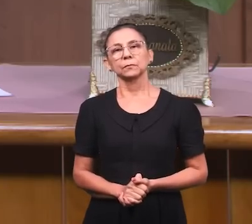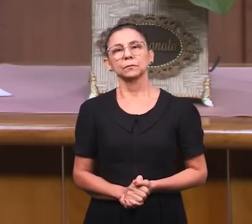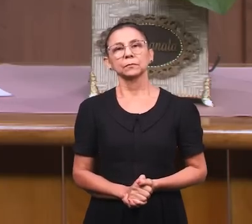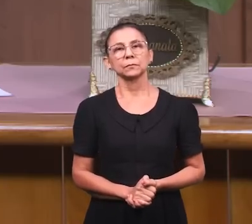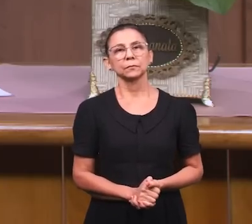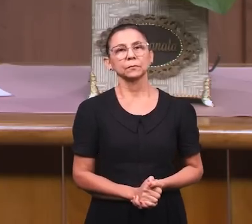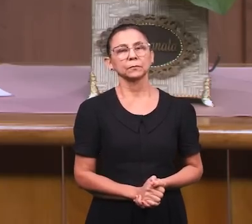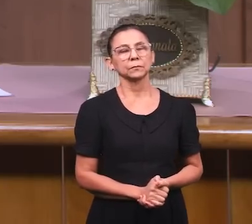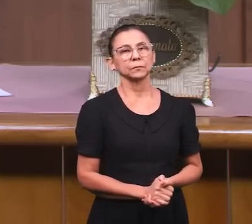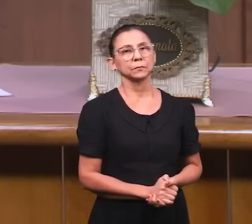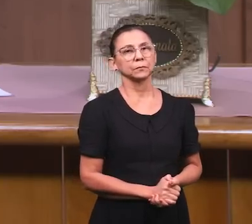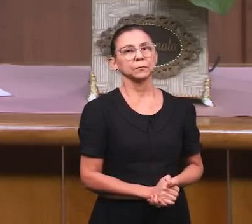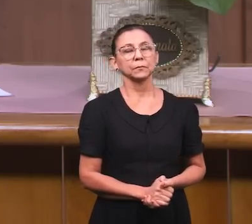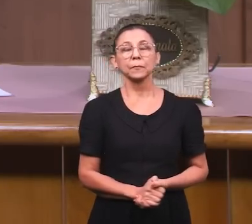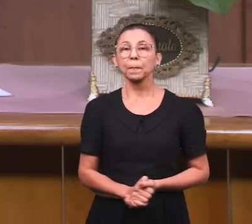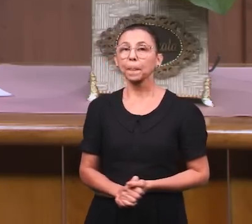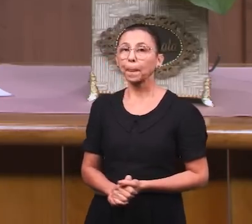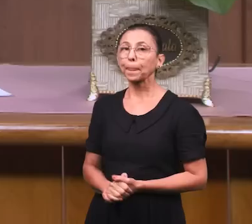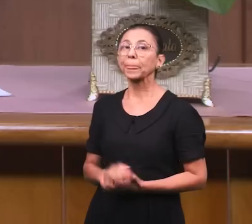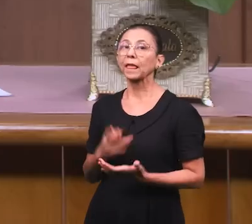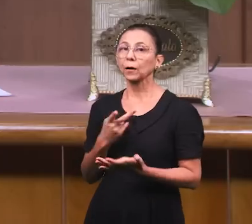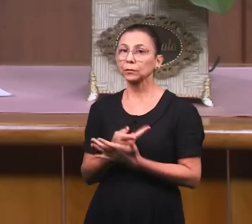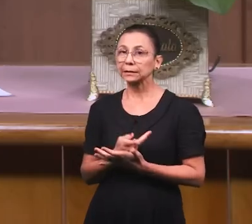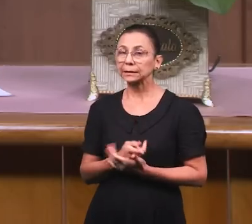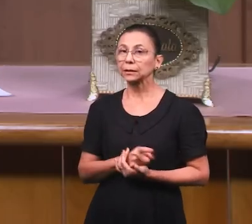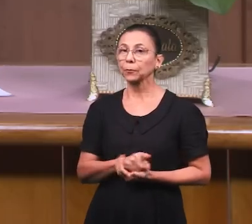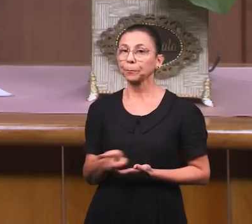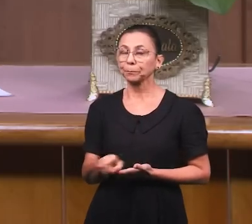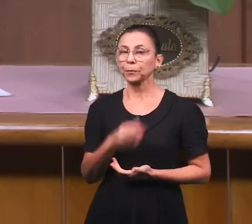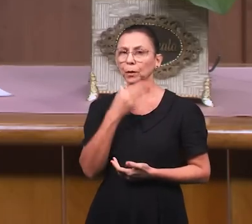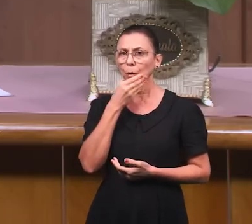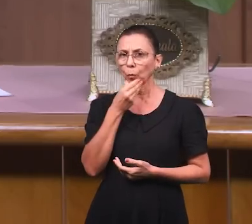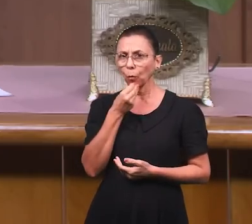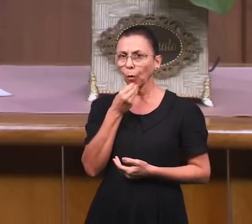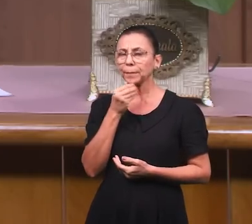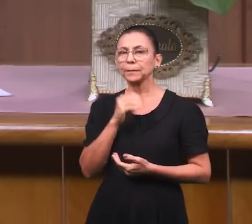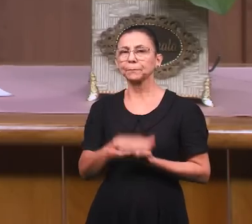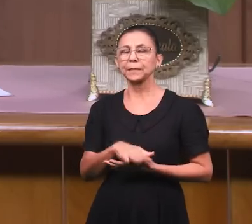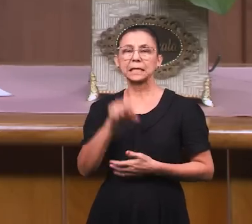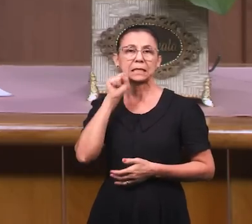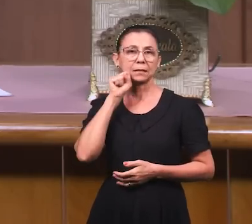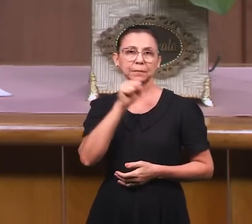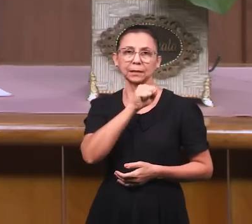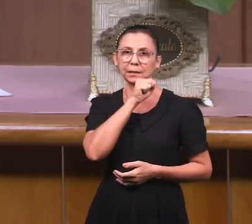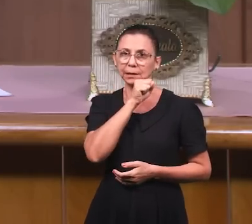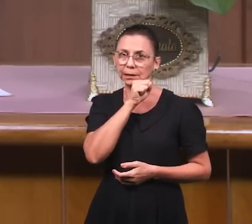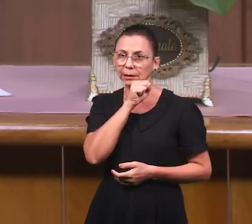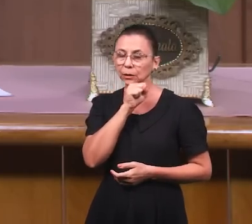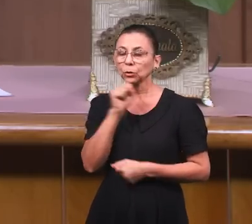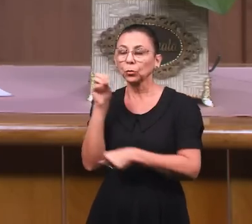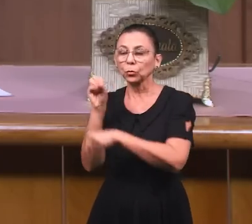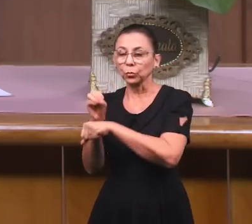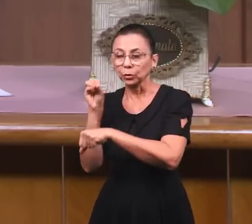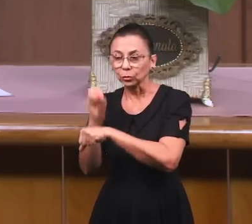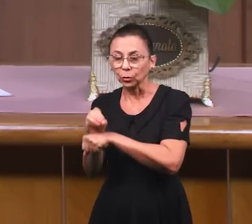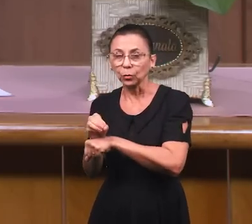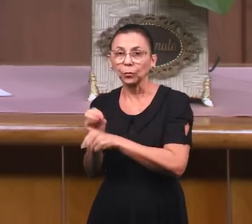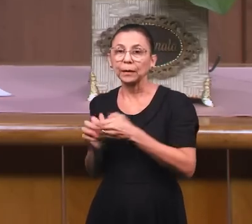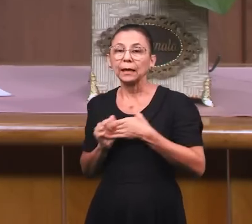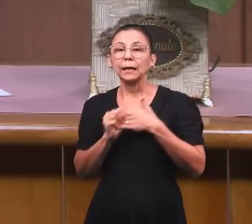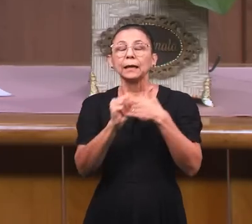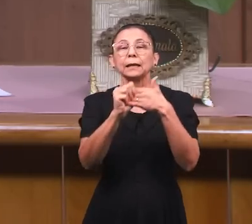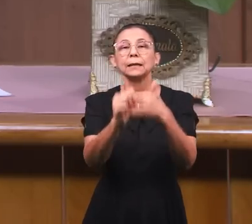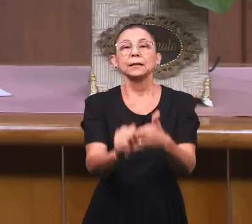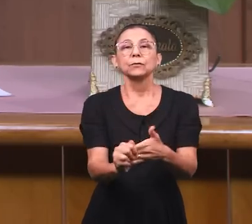uma hospedagem, a uma estalagem. E comissionou o hospedeiro, que disse, o hospedeiro disse assim, olha, cuidai